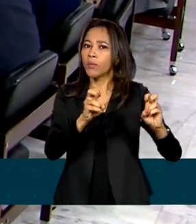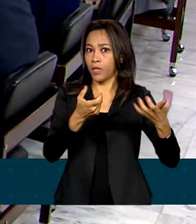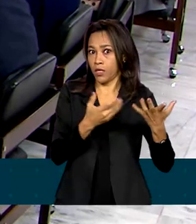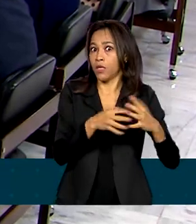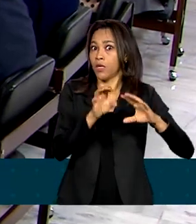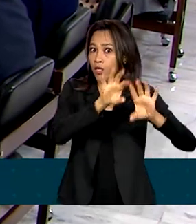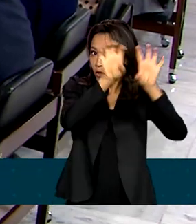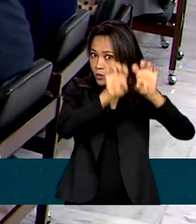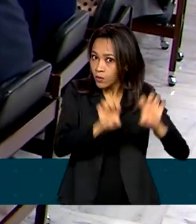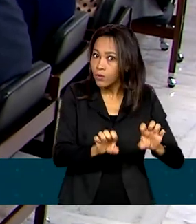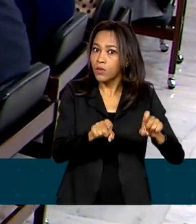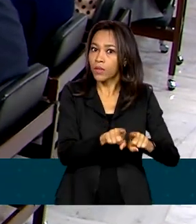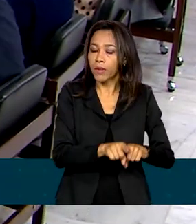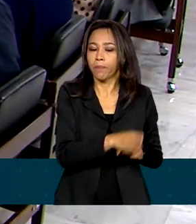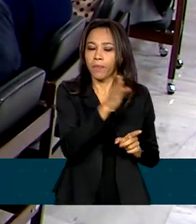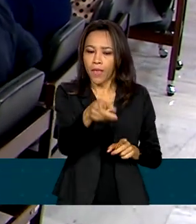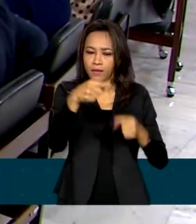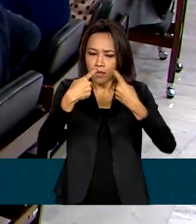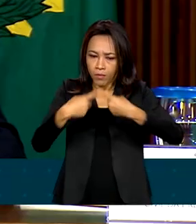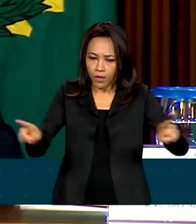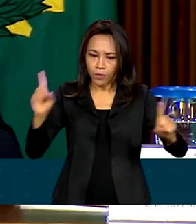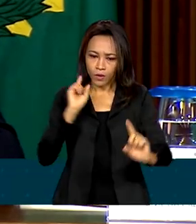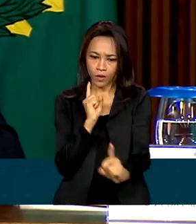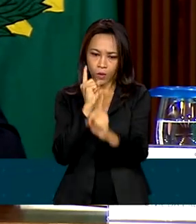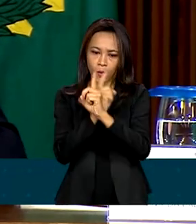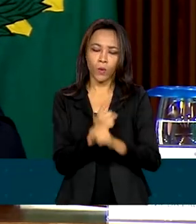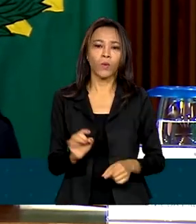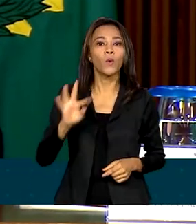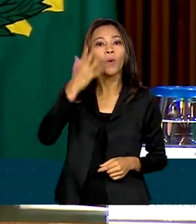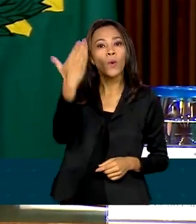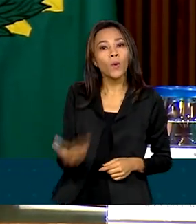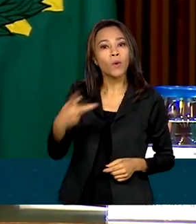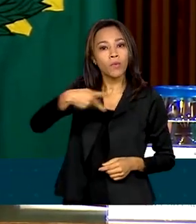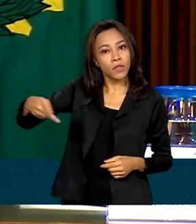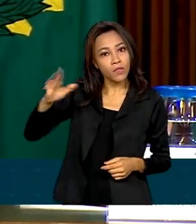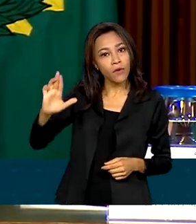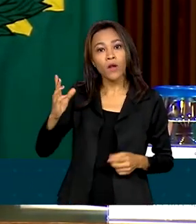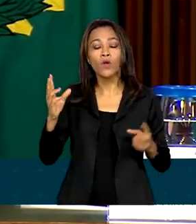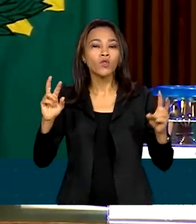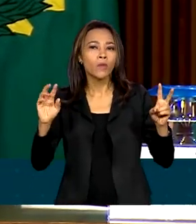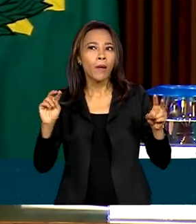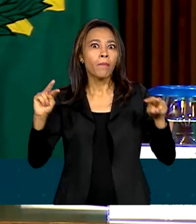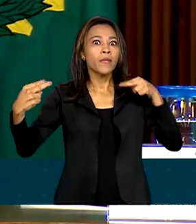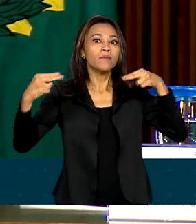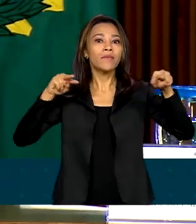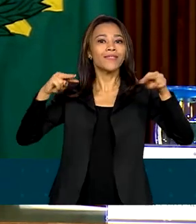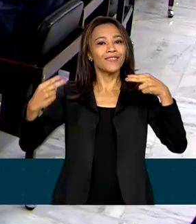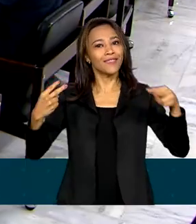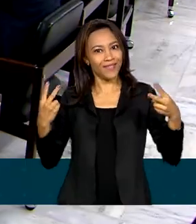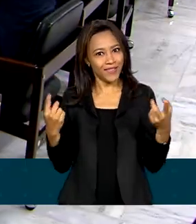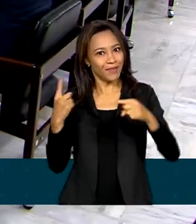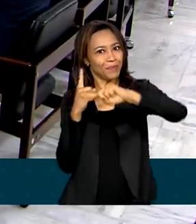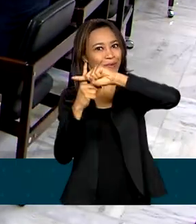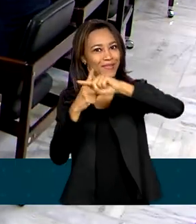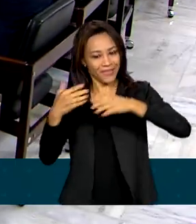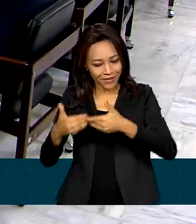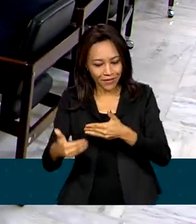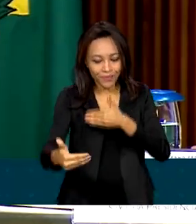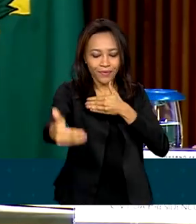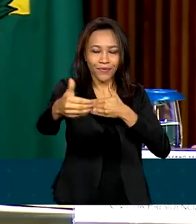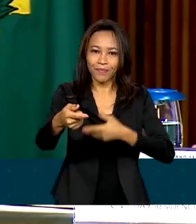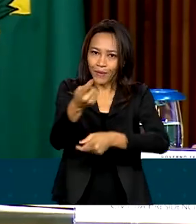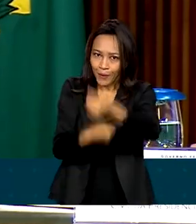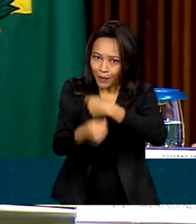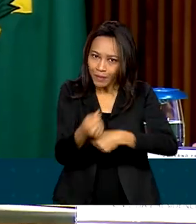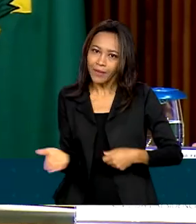Ainda na abertura do encontro, o presidente falou sobre as perspectivas otimistas para a economia.